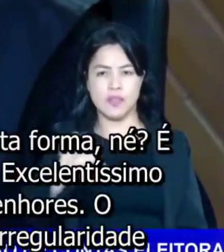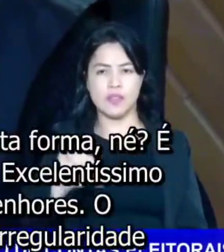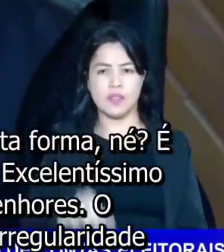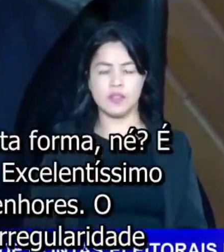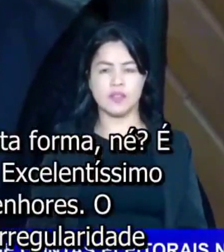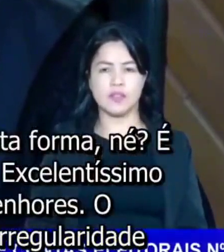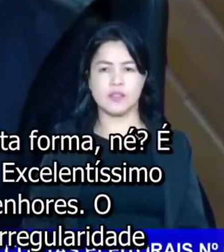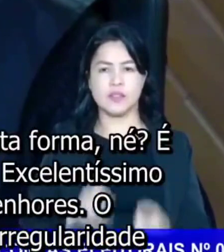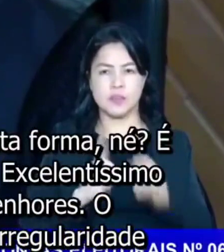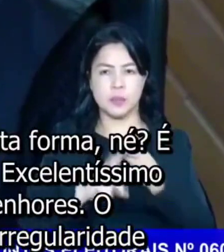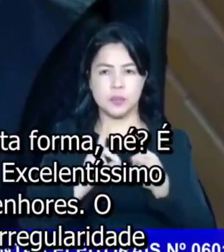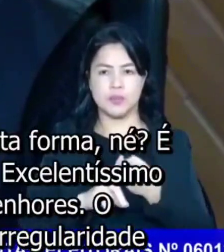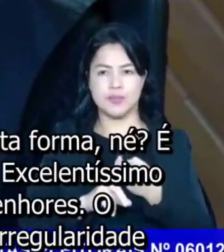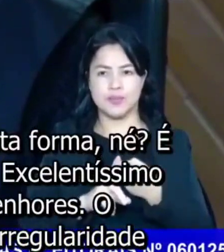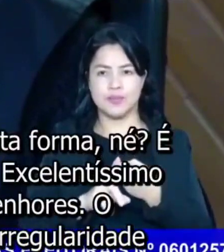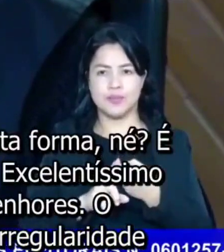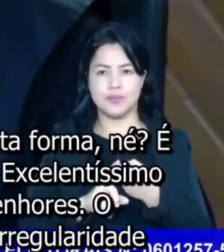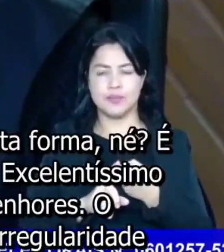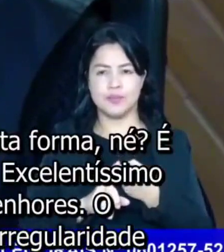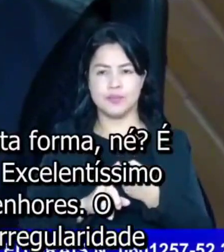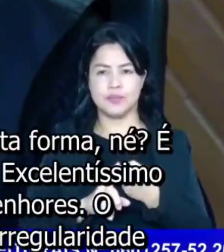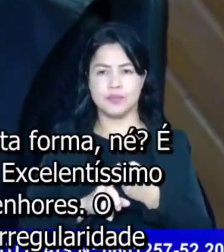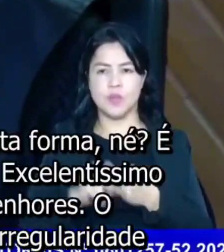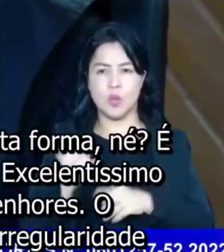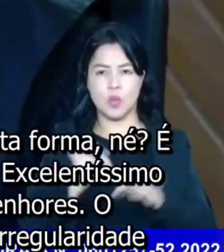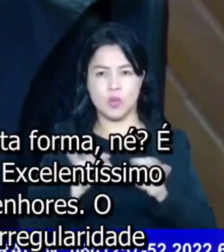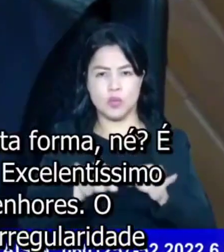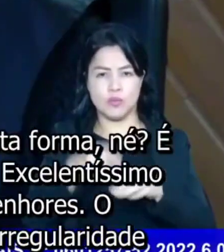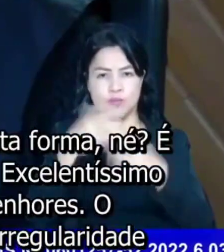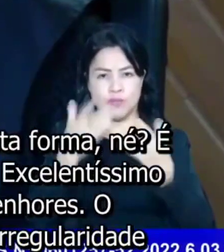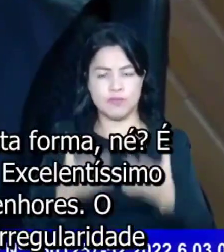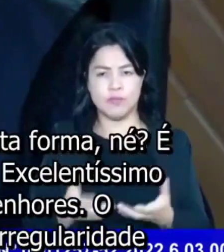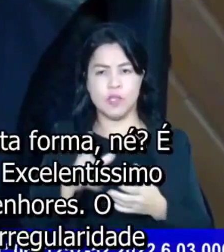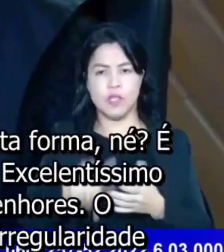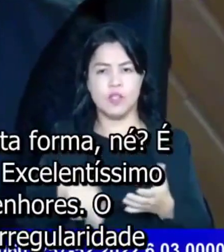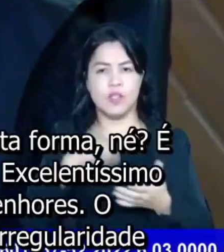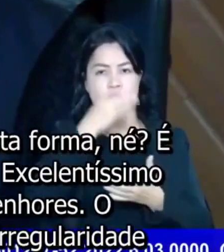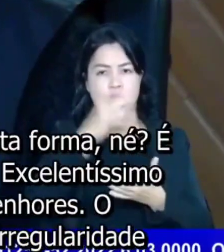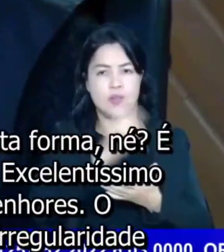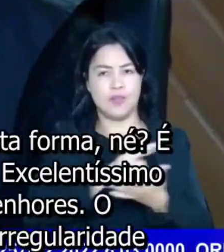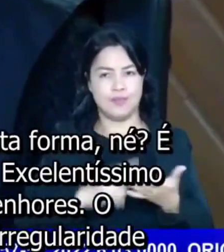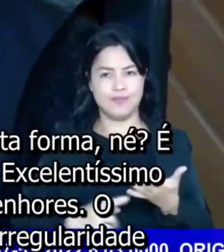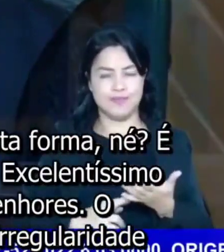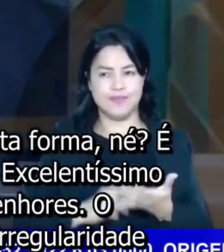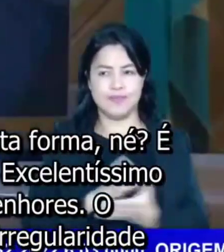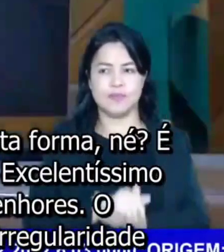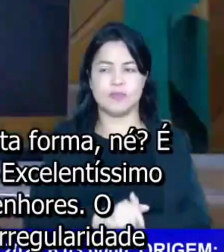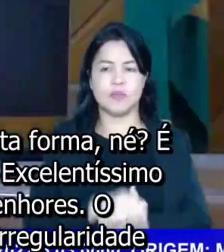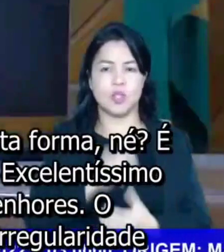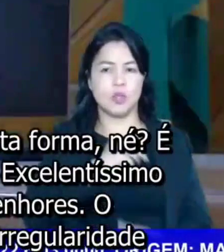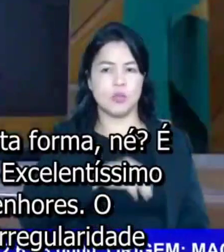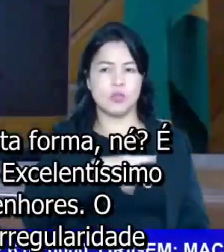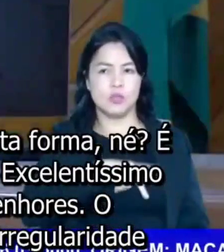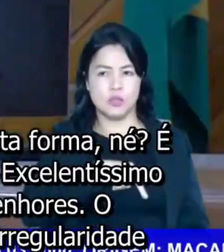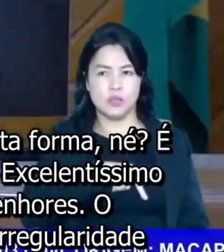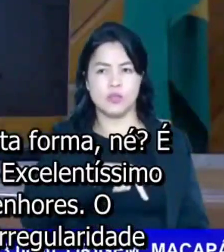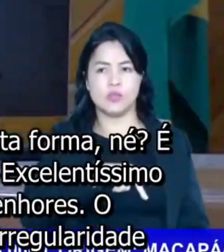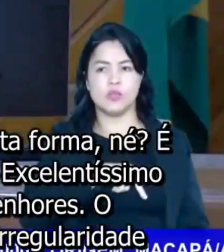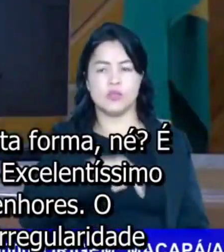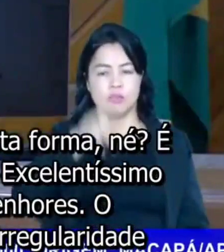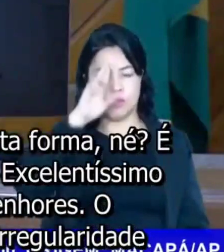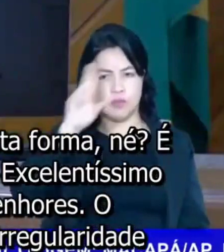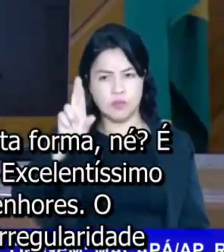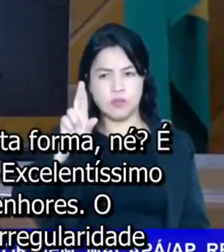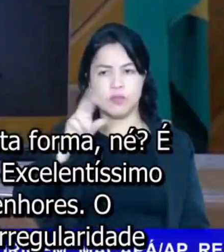forma, a Procuradoria também pugnou desta forma, né? É o relatório. Relatório do Ministério Público, doutor Pablo. À sua